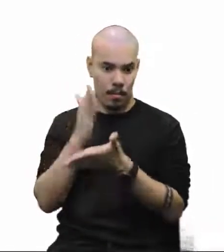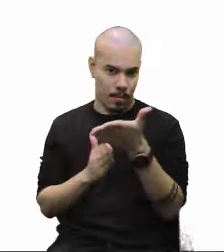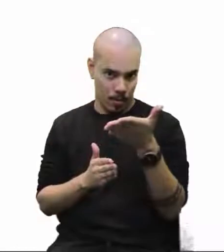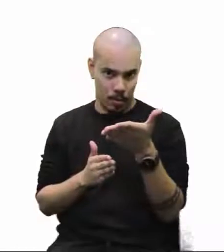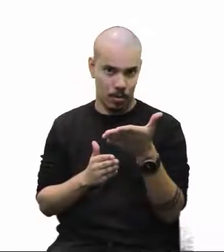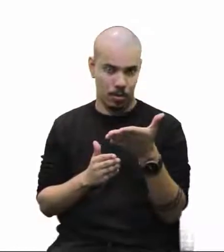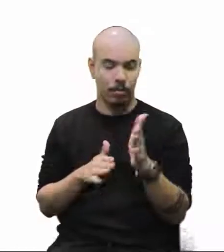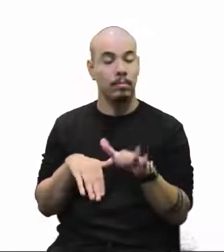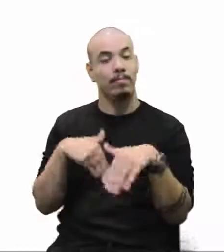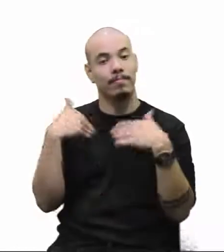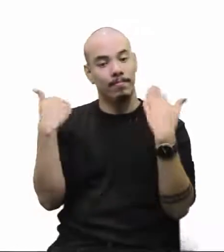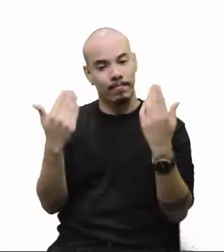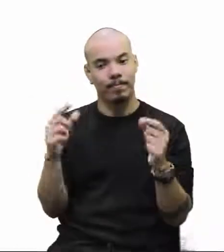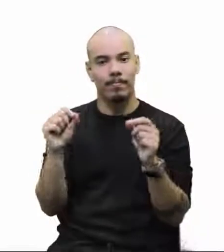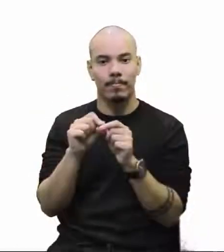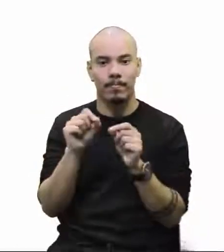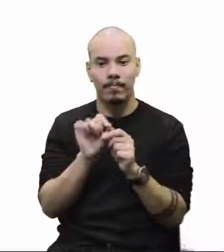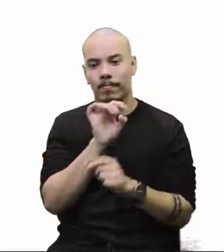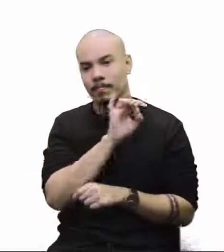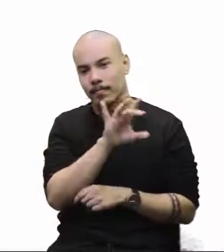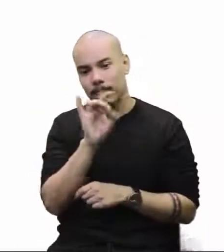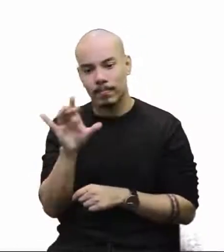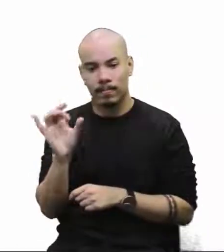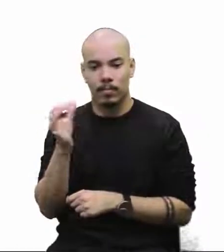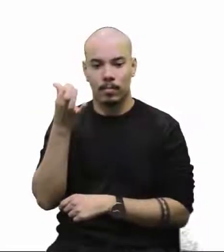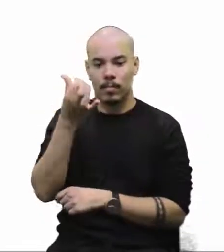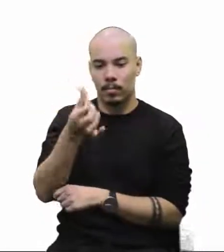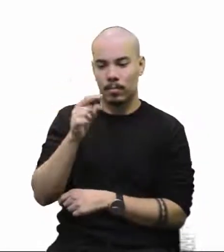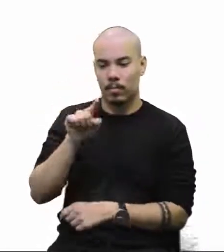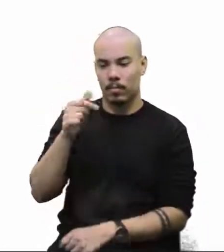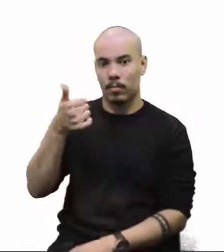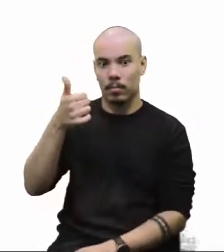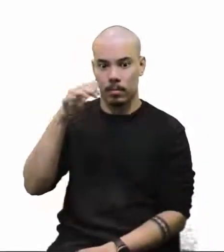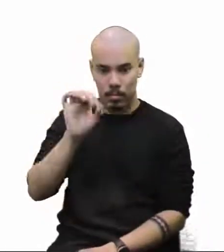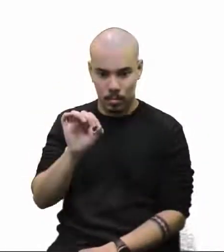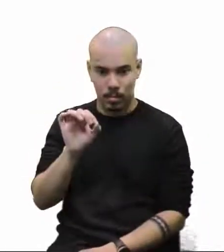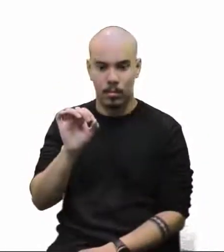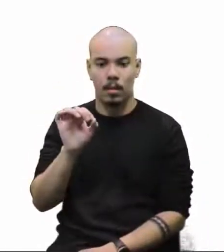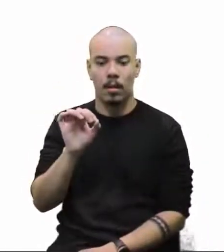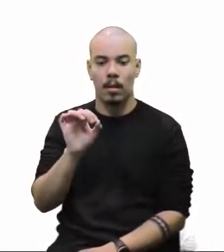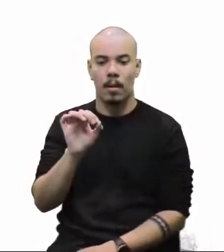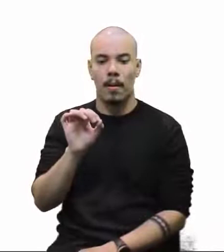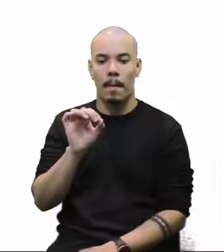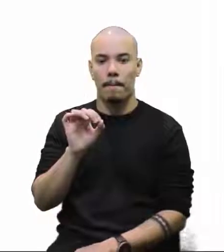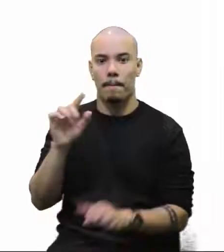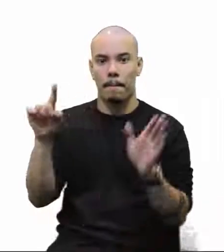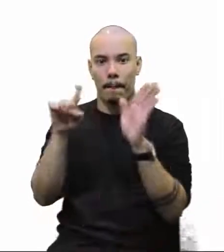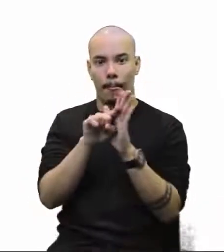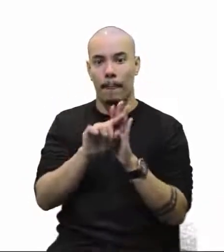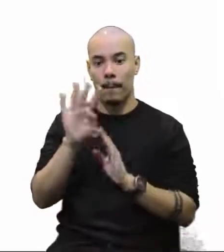Bom, multiplicando vai ser 6 vezes 10 elevado